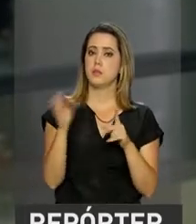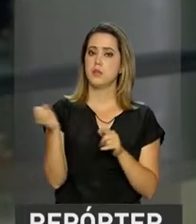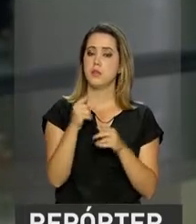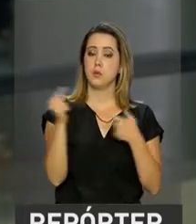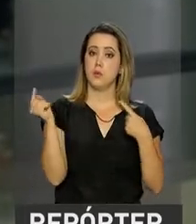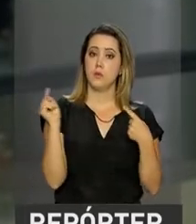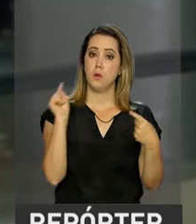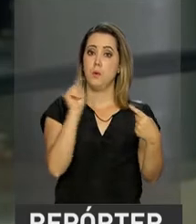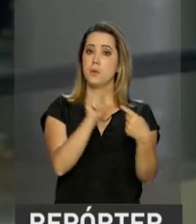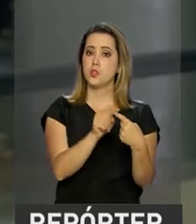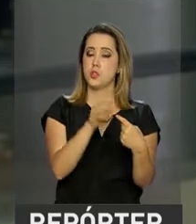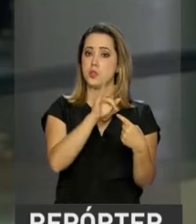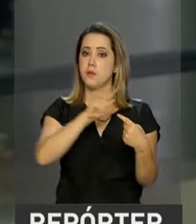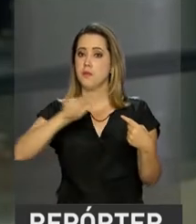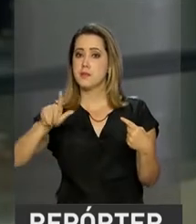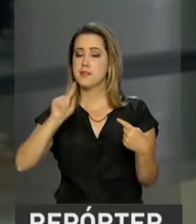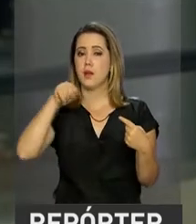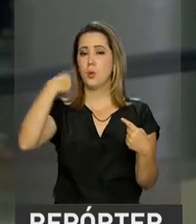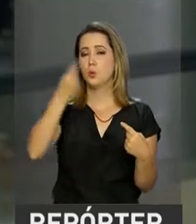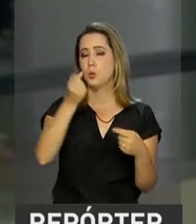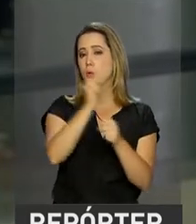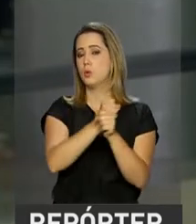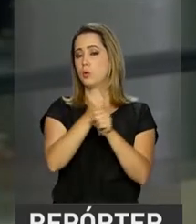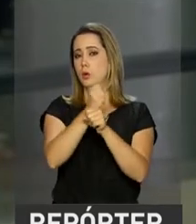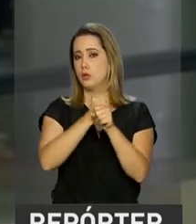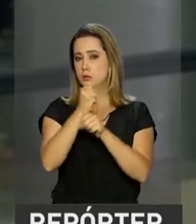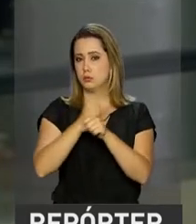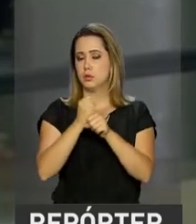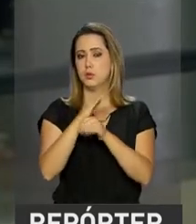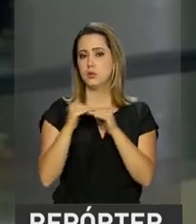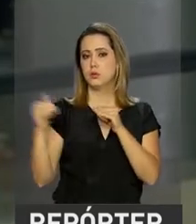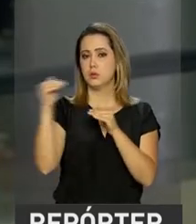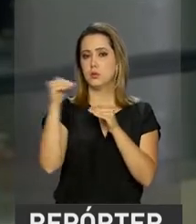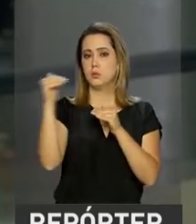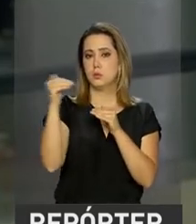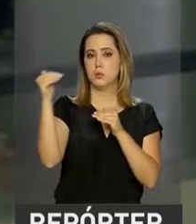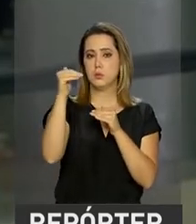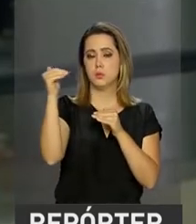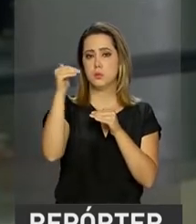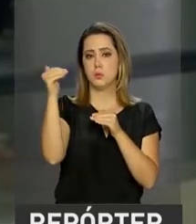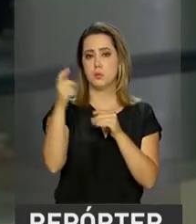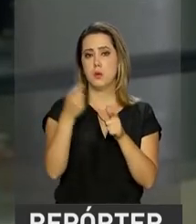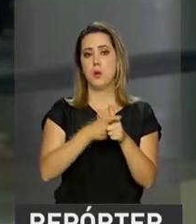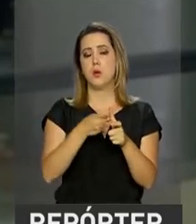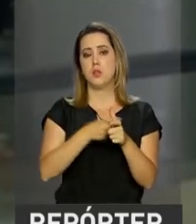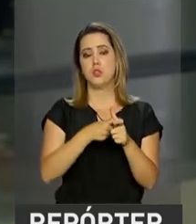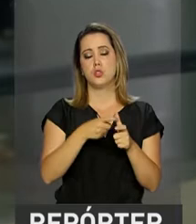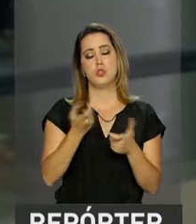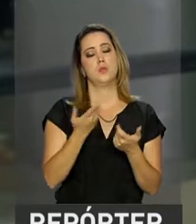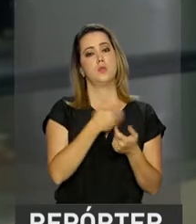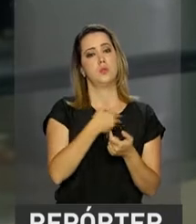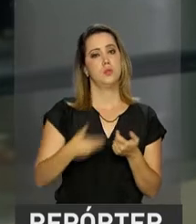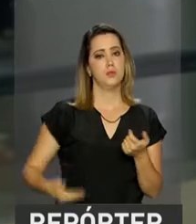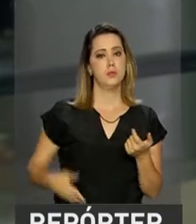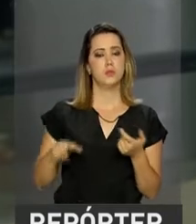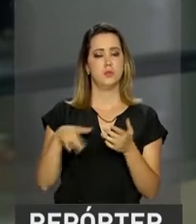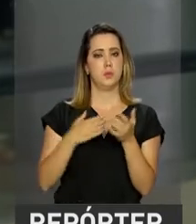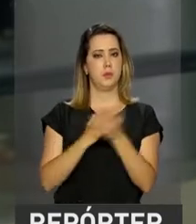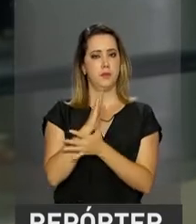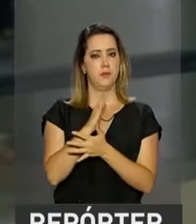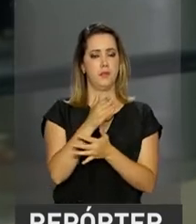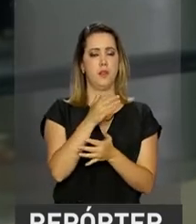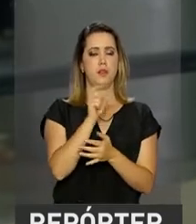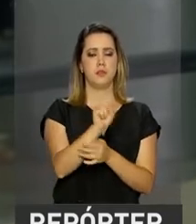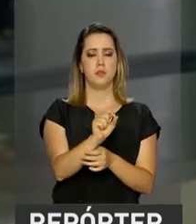fiscal proposta para os próximos anos que aumentou o saldo negativo das contas governamentais seja aprovada rapidamente